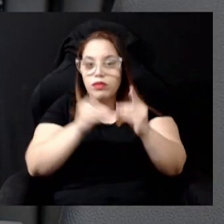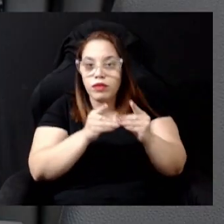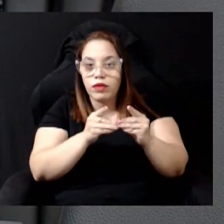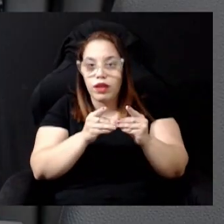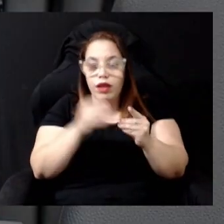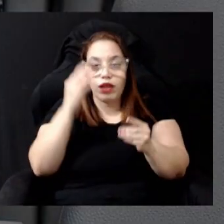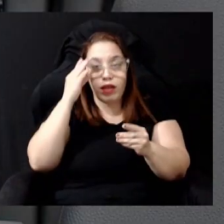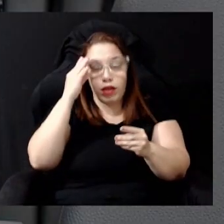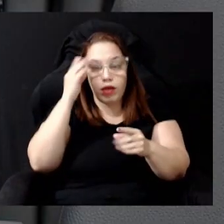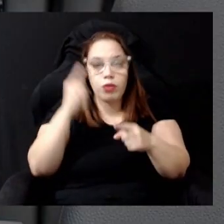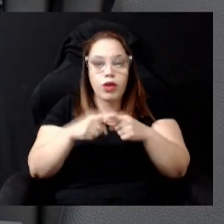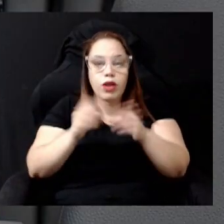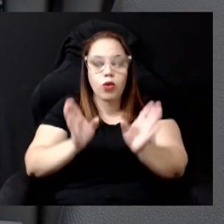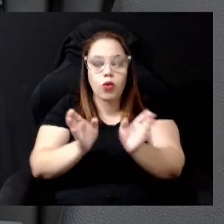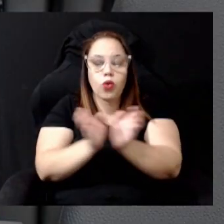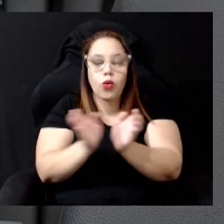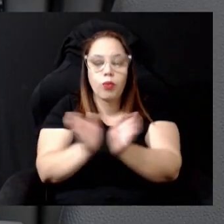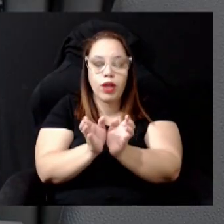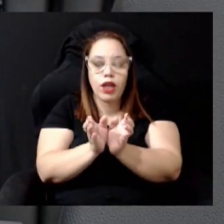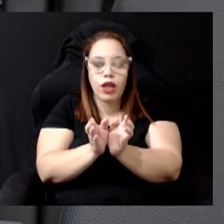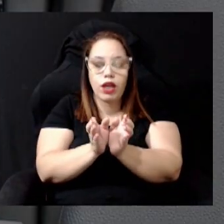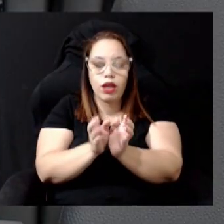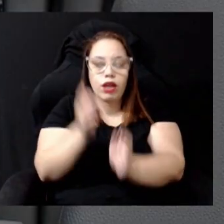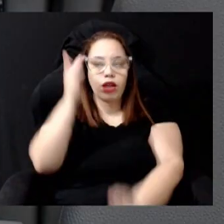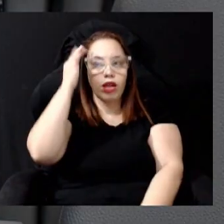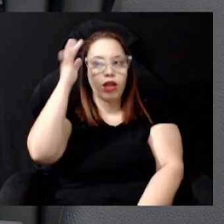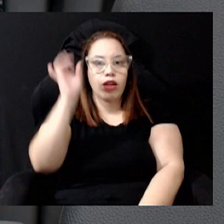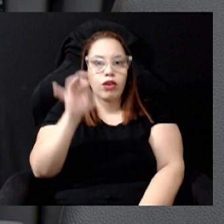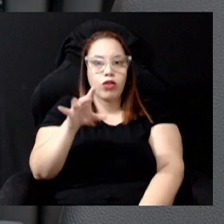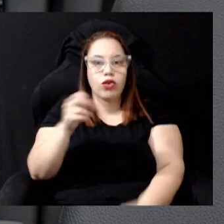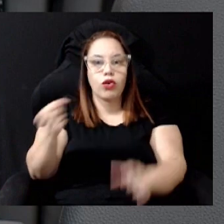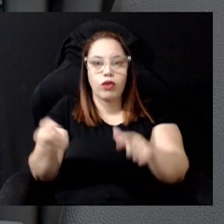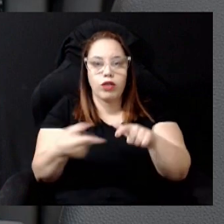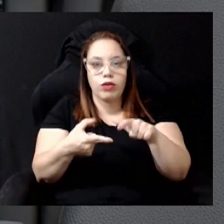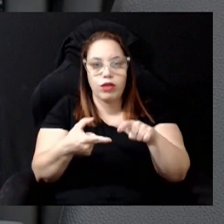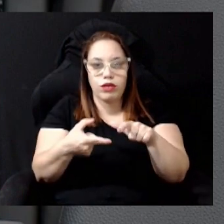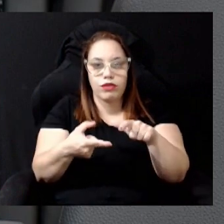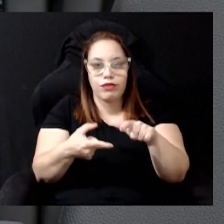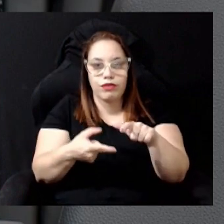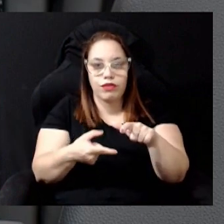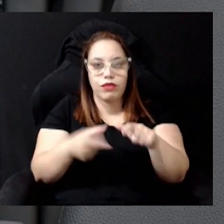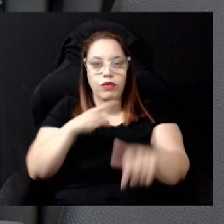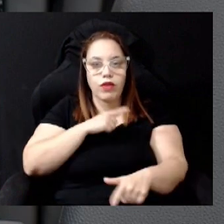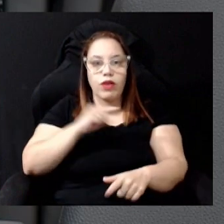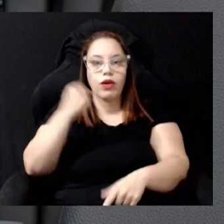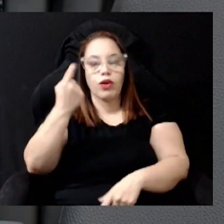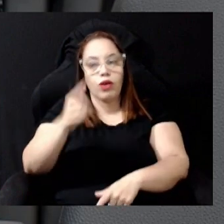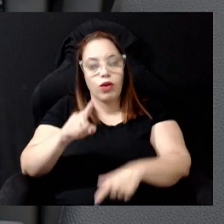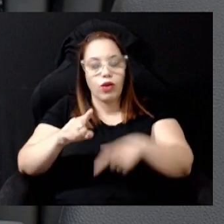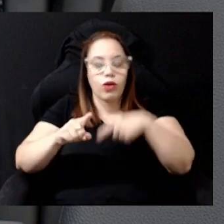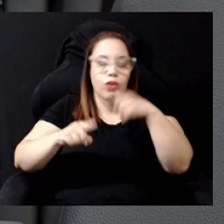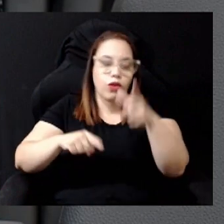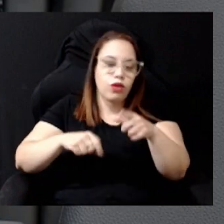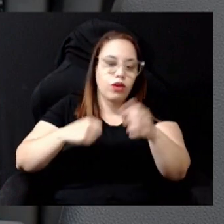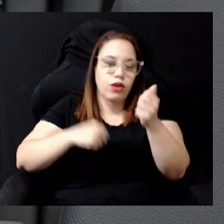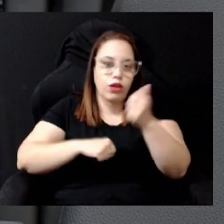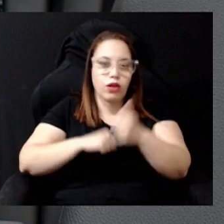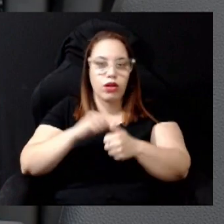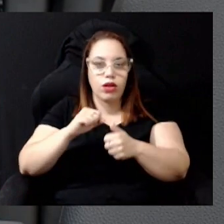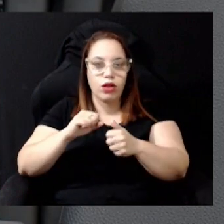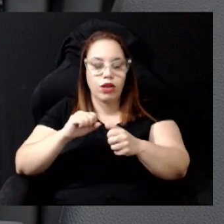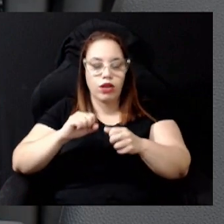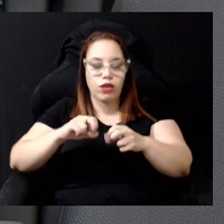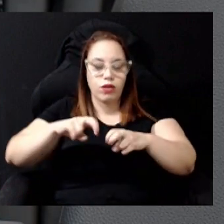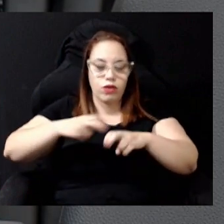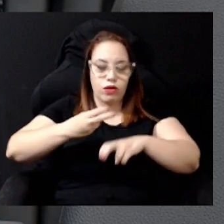clube? Porque a ideia não é ter só o futebol, é também ter outras modalidades esportivas, como capoeira,